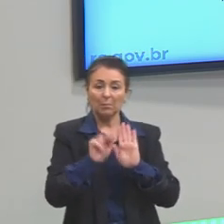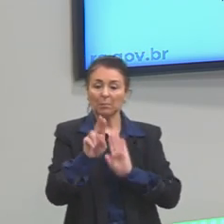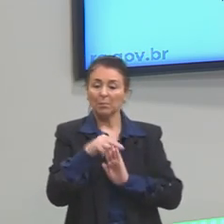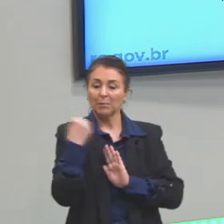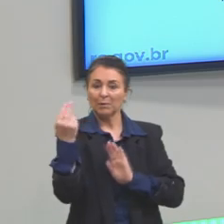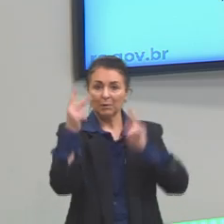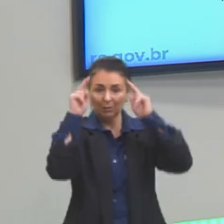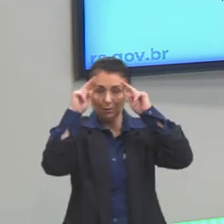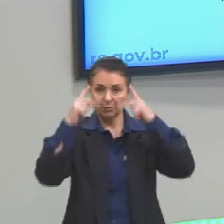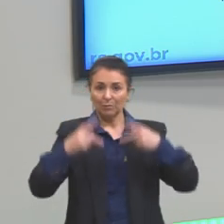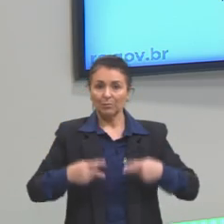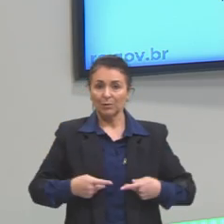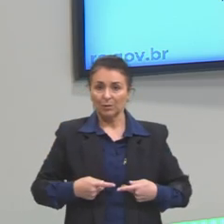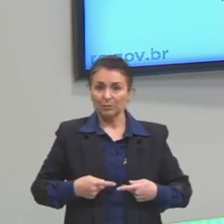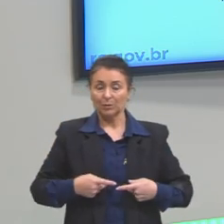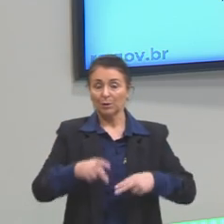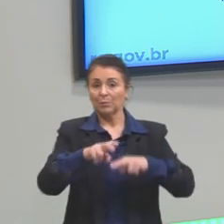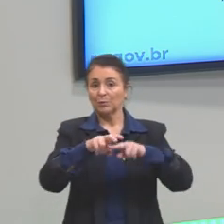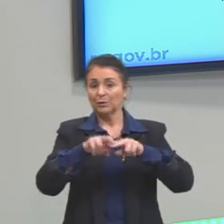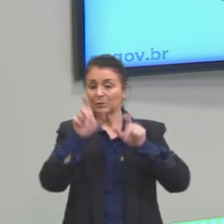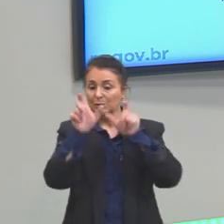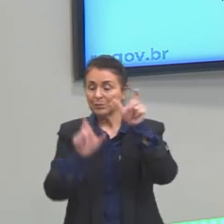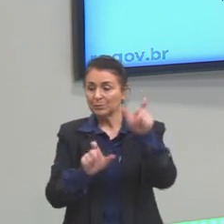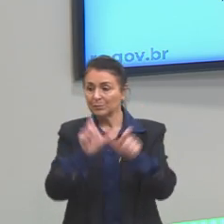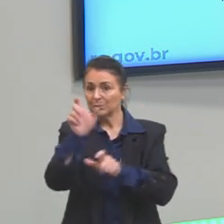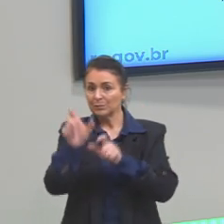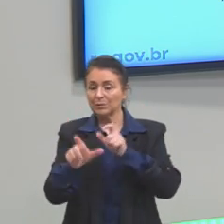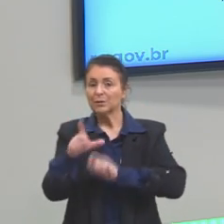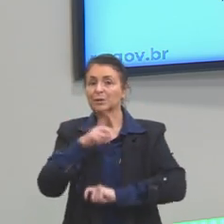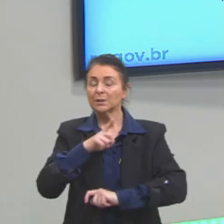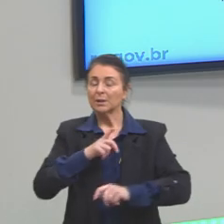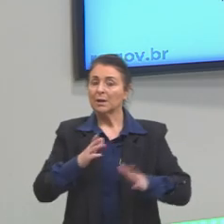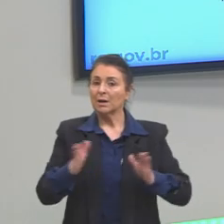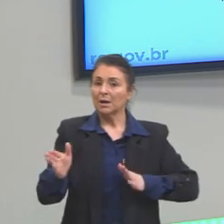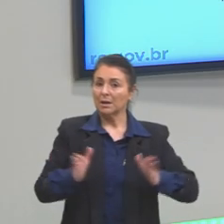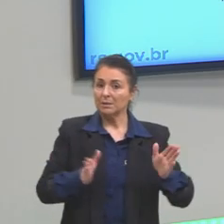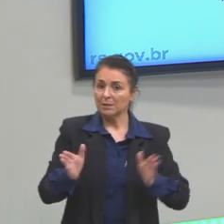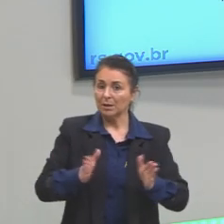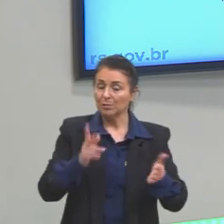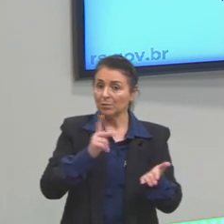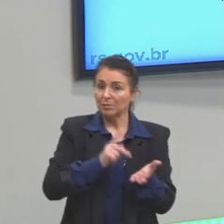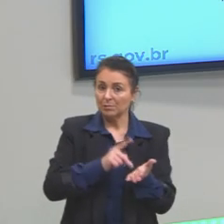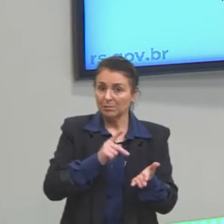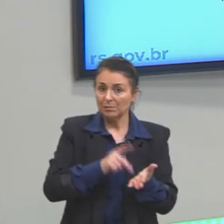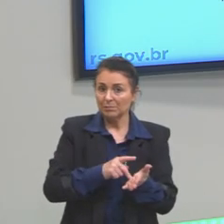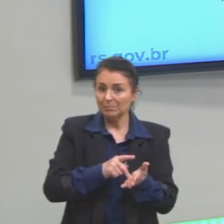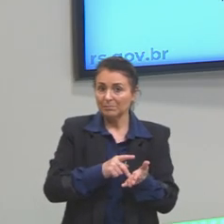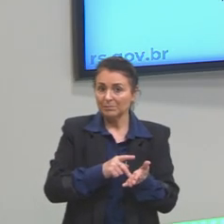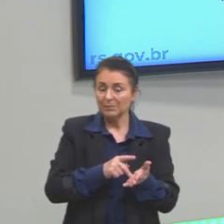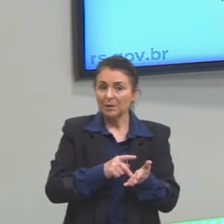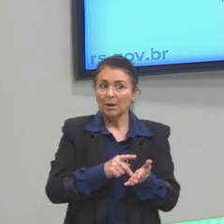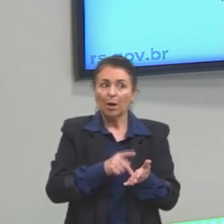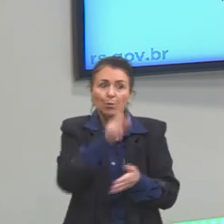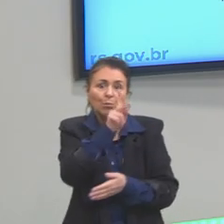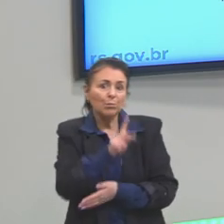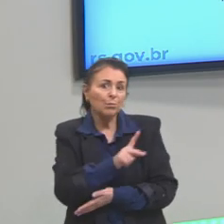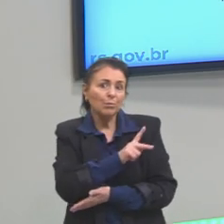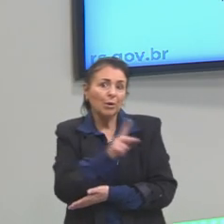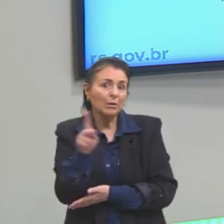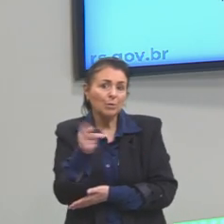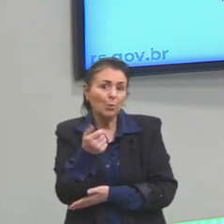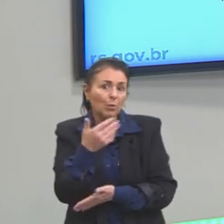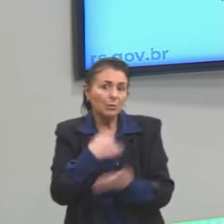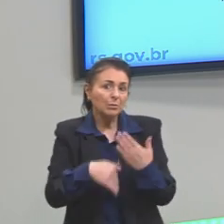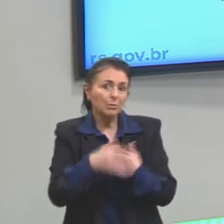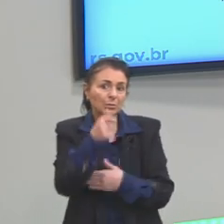e aí muito provável que as pessoas que teriam acesso a essas verdades foram a maioria padres né pois pois